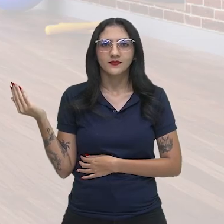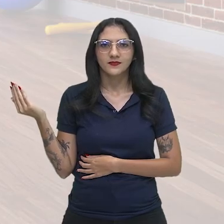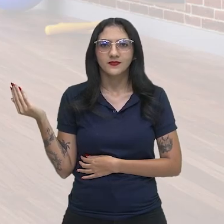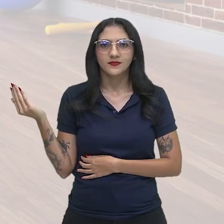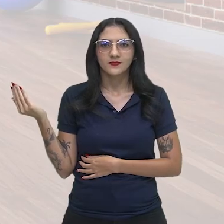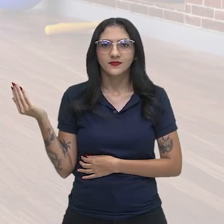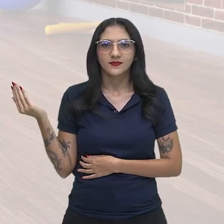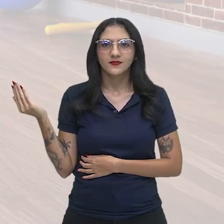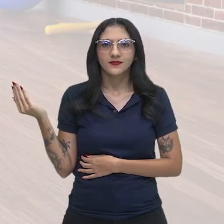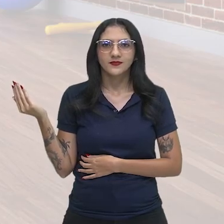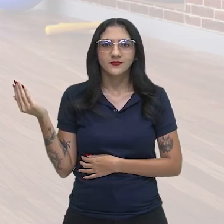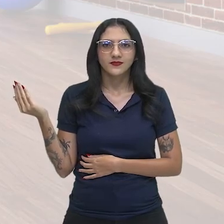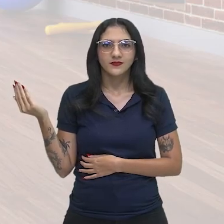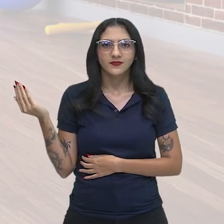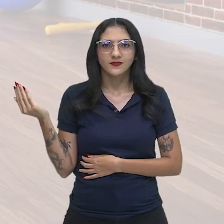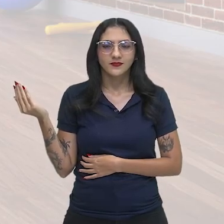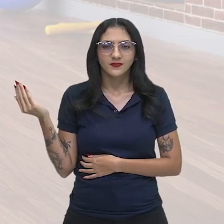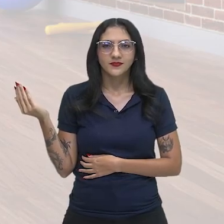9,